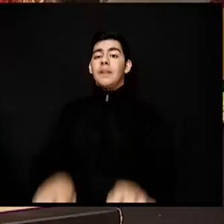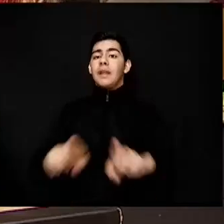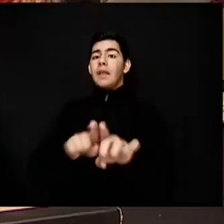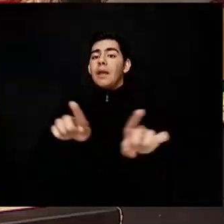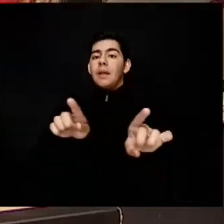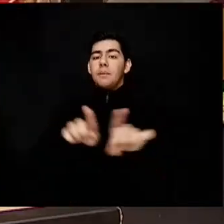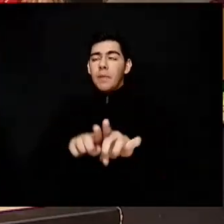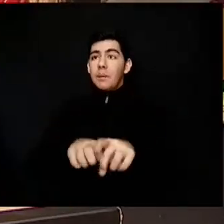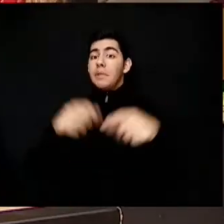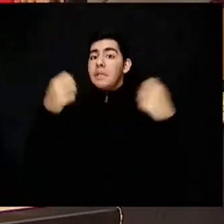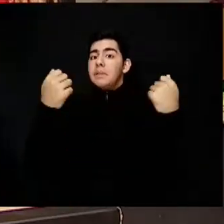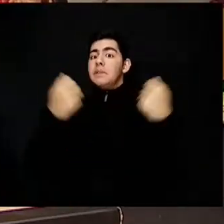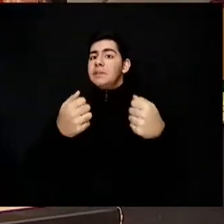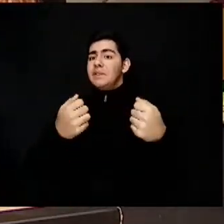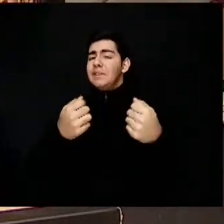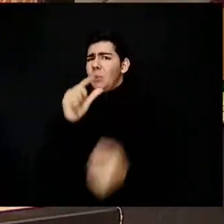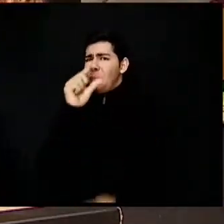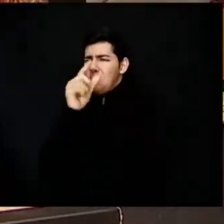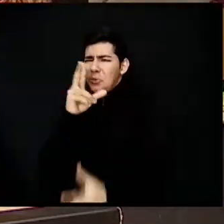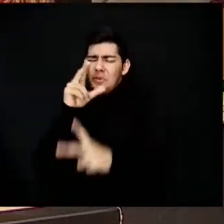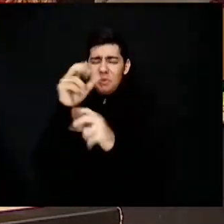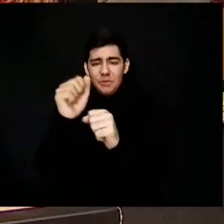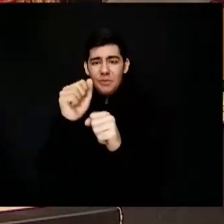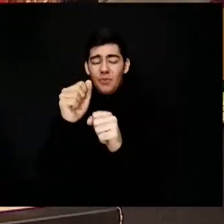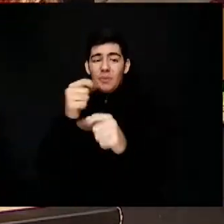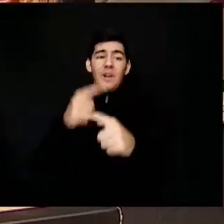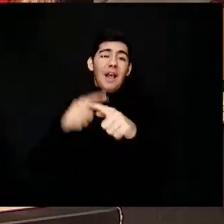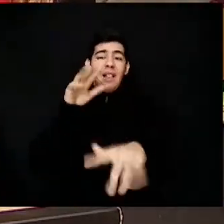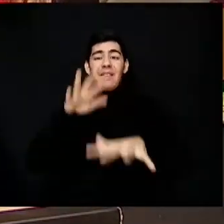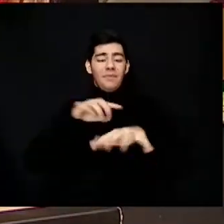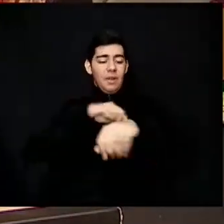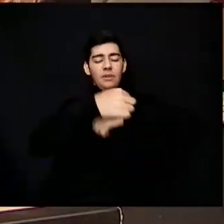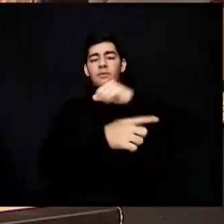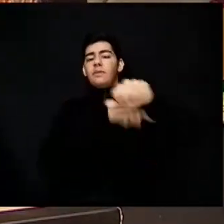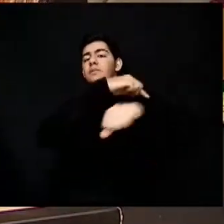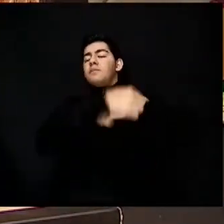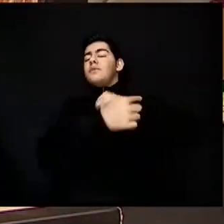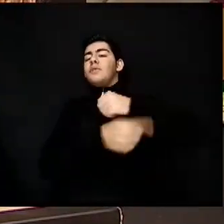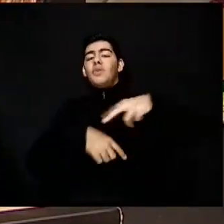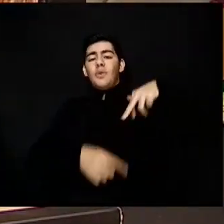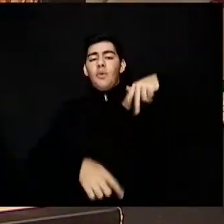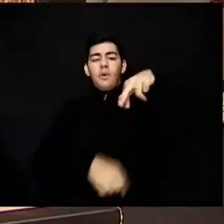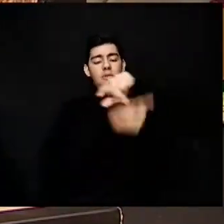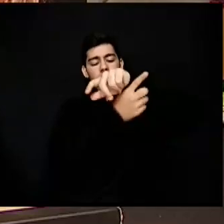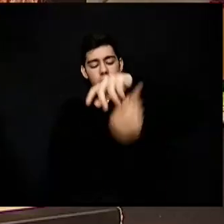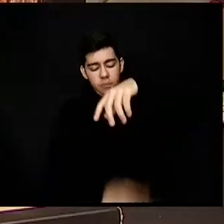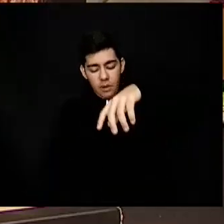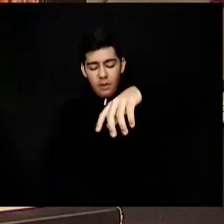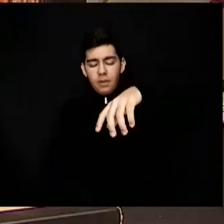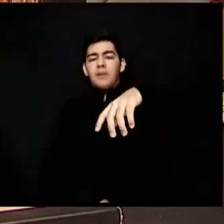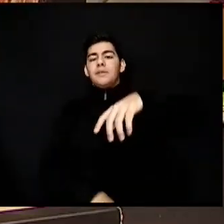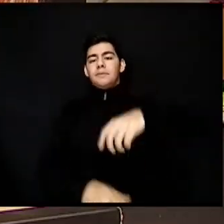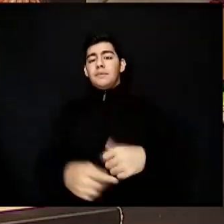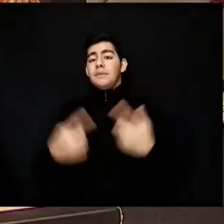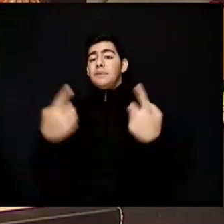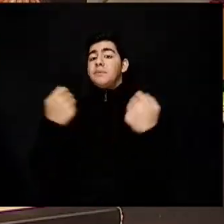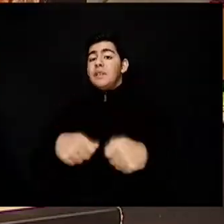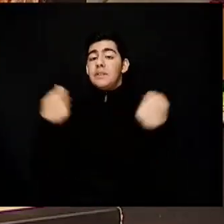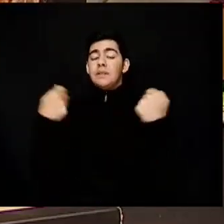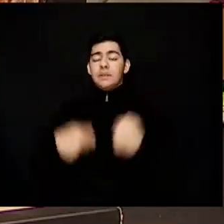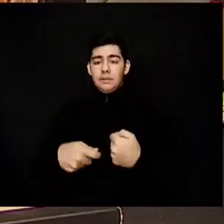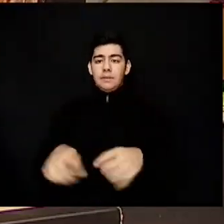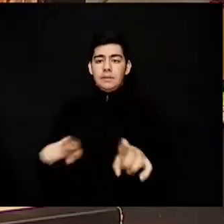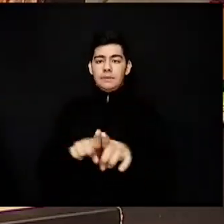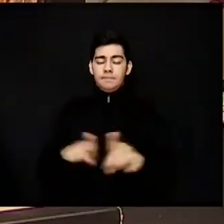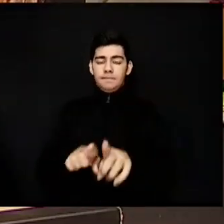nunca mais. E nesse caso o fio de algodão, ele também é mais tranquilo nessa parte do nó, porque o fio